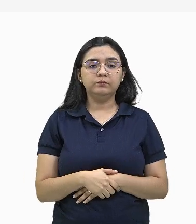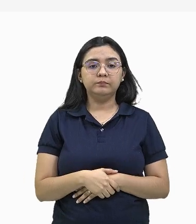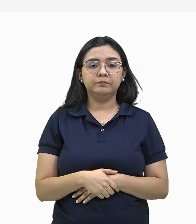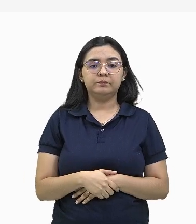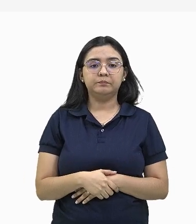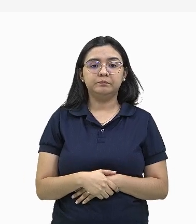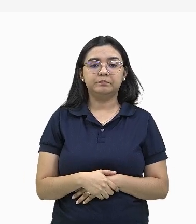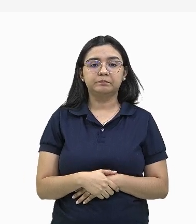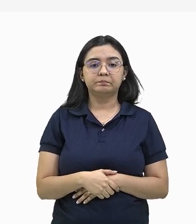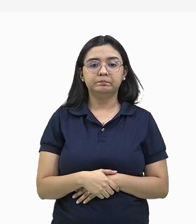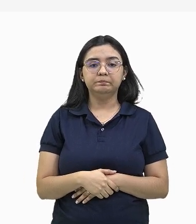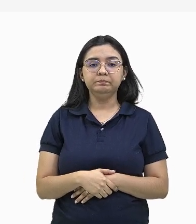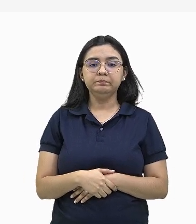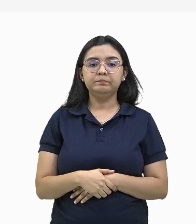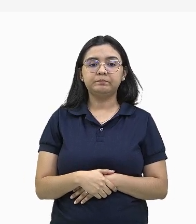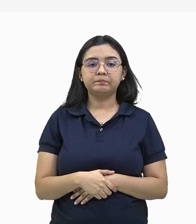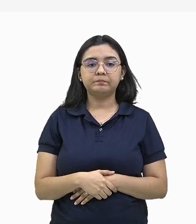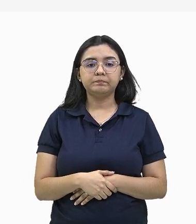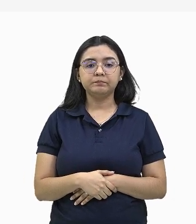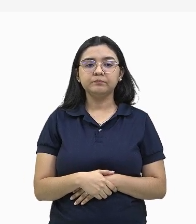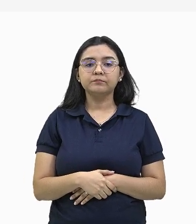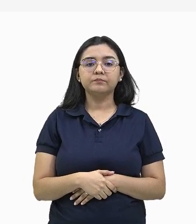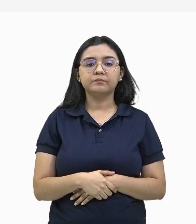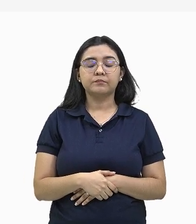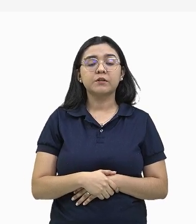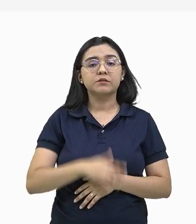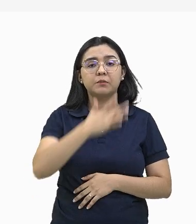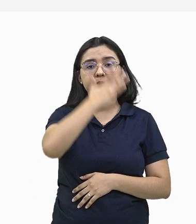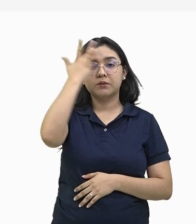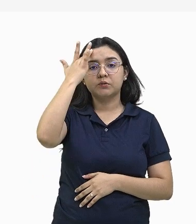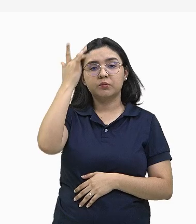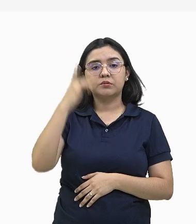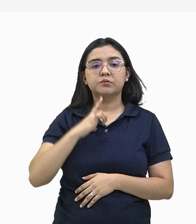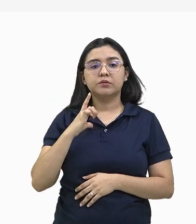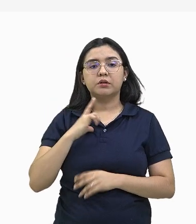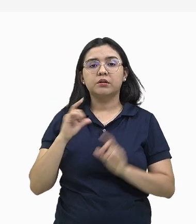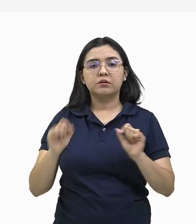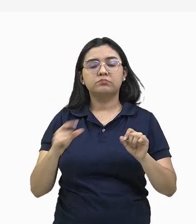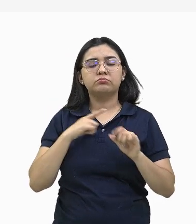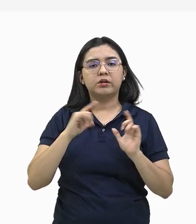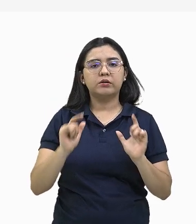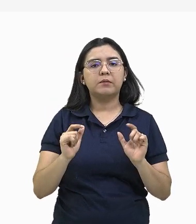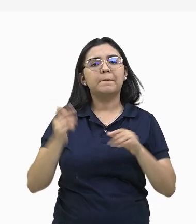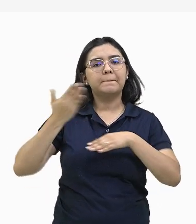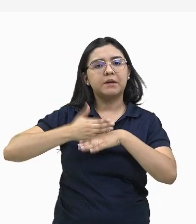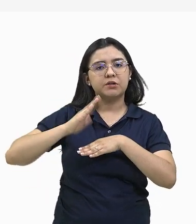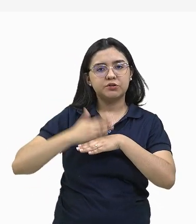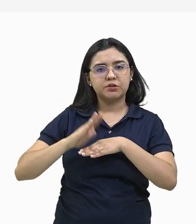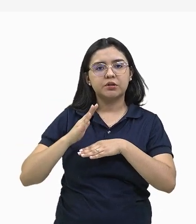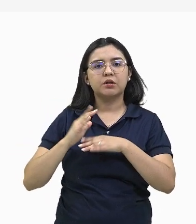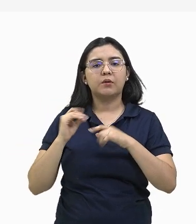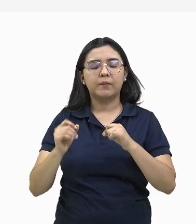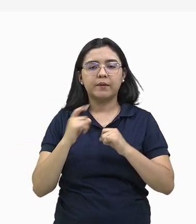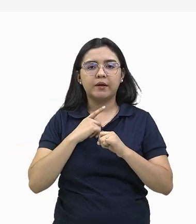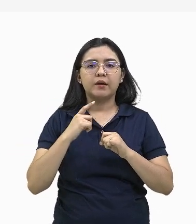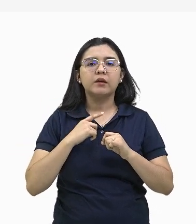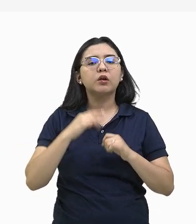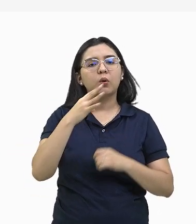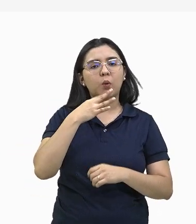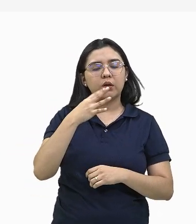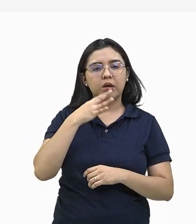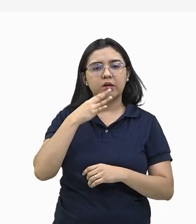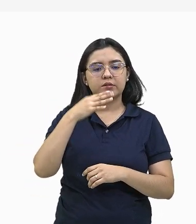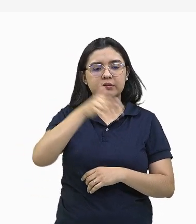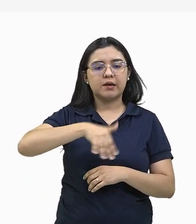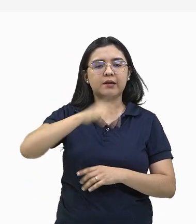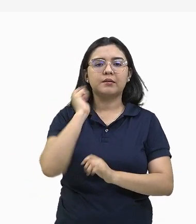pescadores, são pessoas que estão ativamente ali, né, com as ações com referência à pesca do